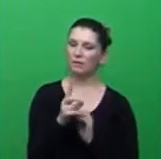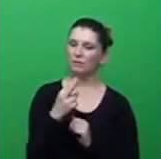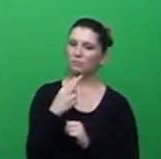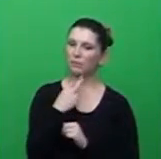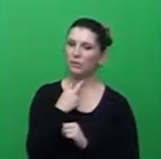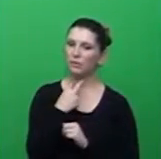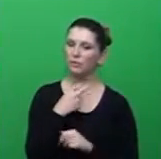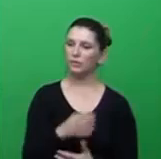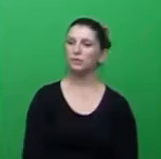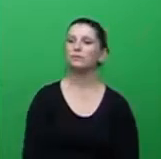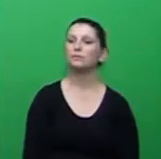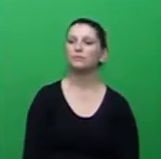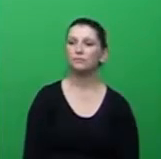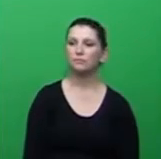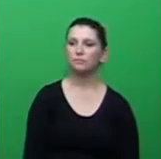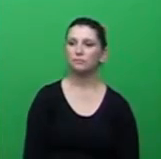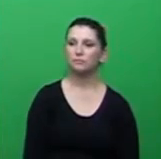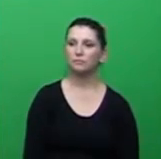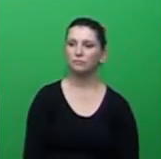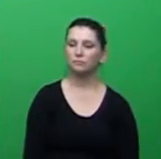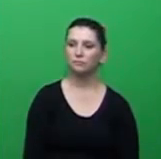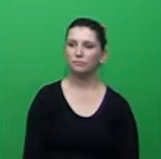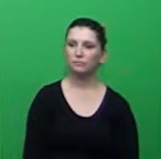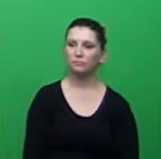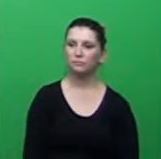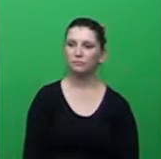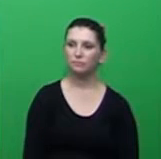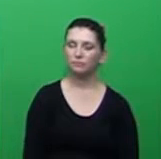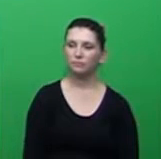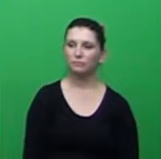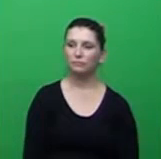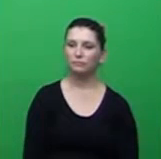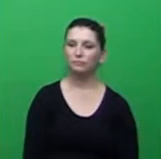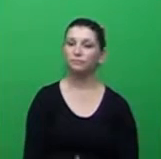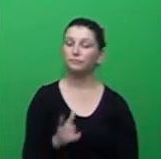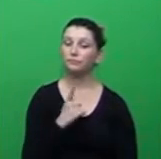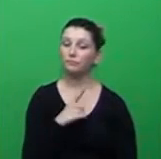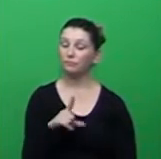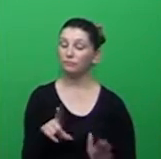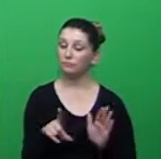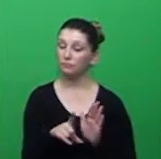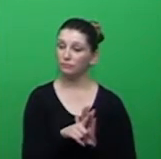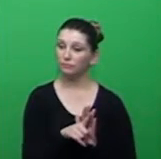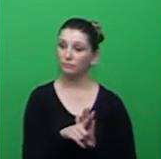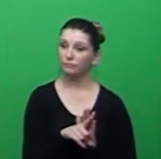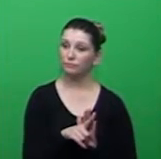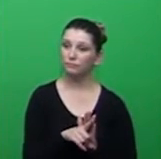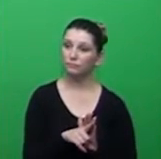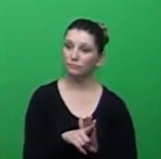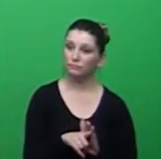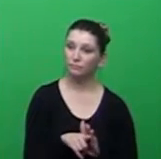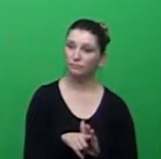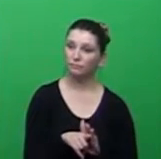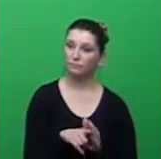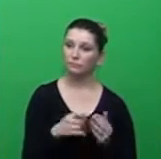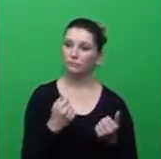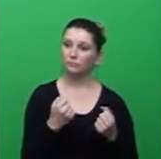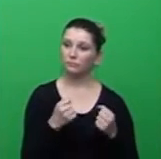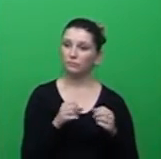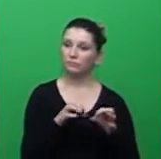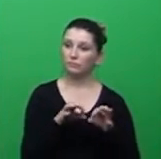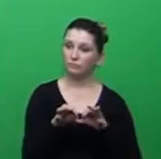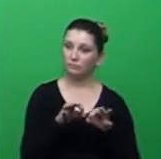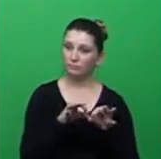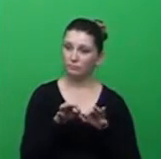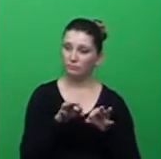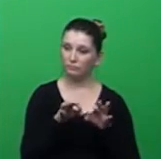cidade. Obrigado, vereador. Só para complementar, então houve uma licitação recente para o recolhimento de resíduos sólidos no município